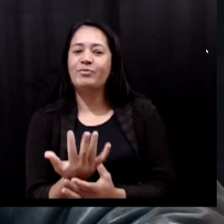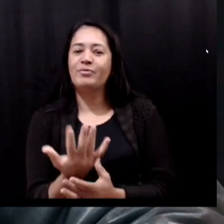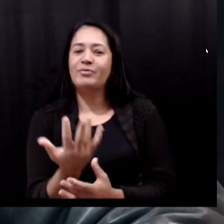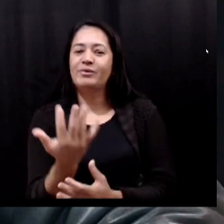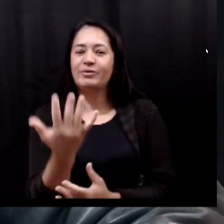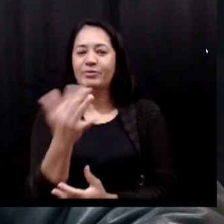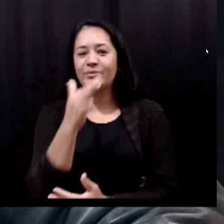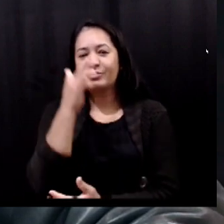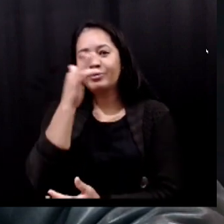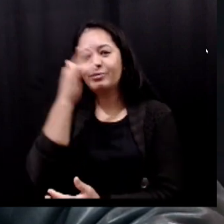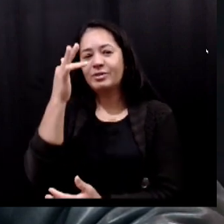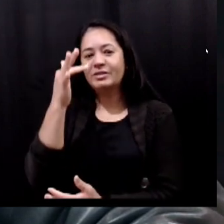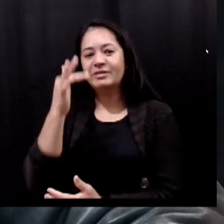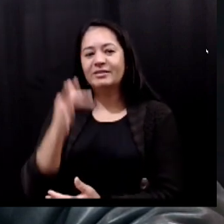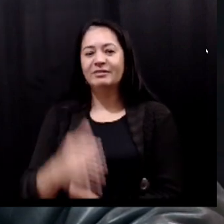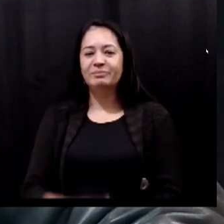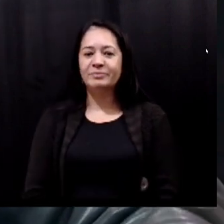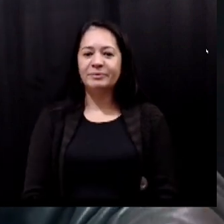e